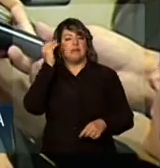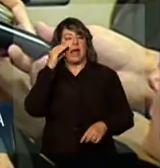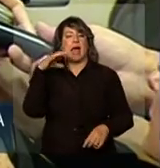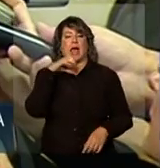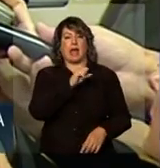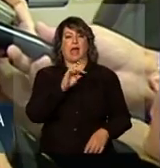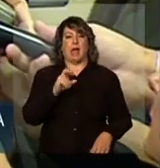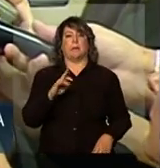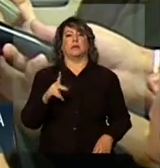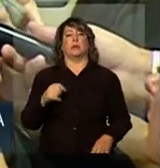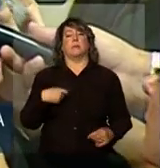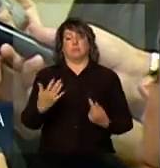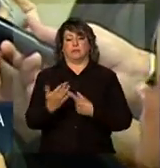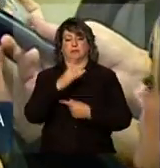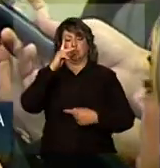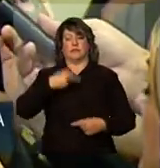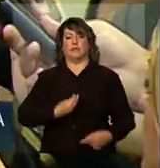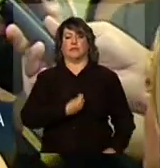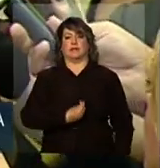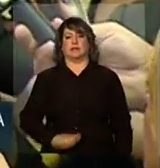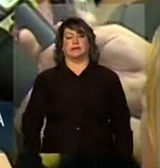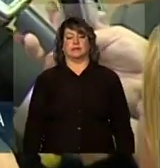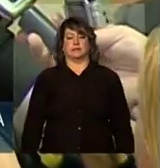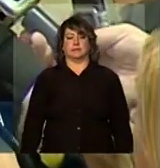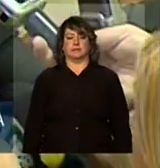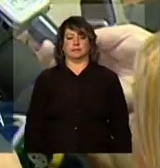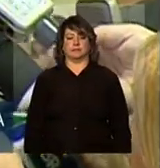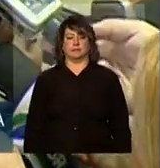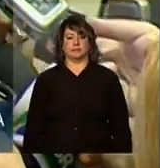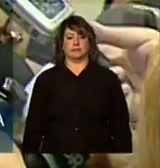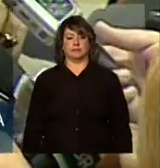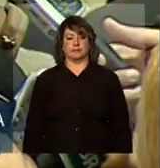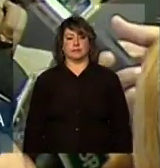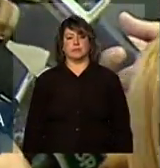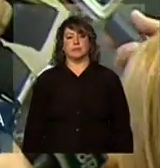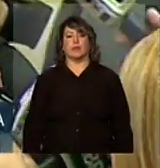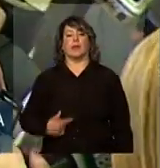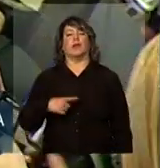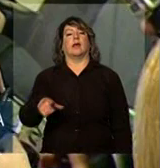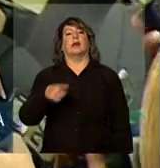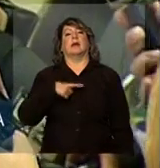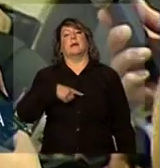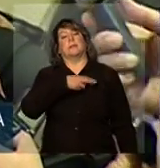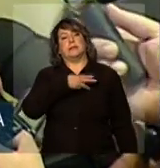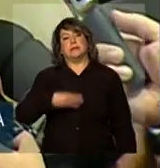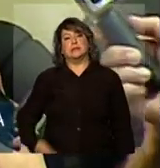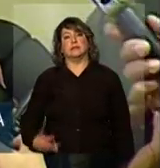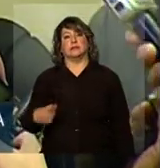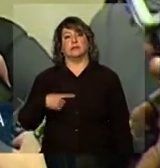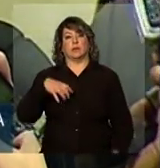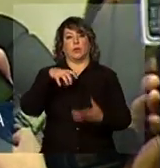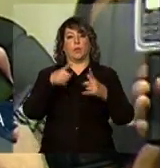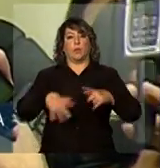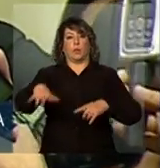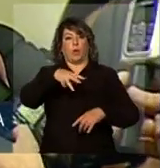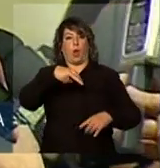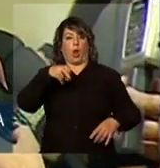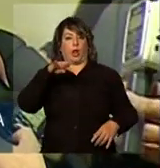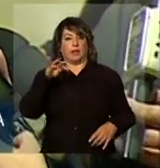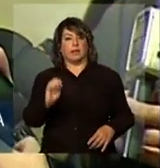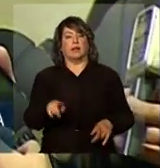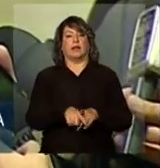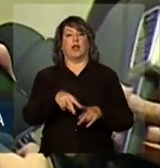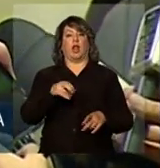e se proteger método número de casos aliás redução região norte as regiões norte e nordeste têm